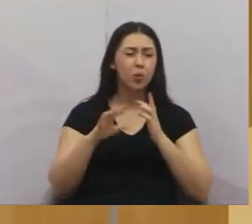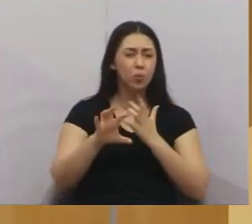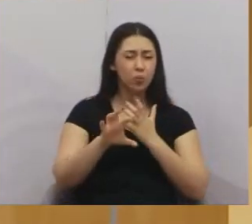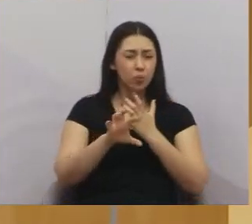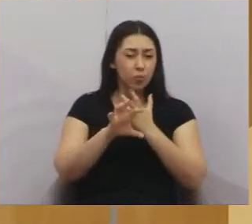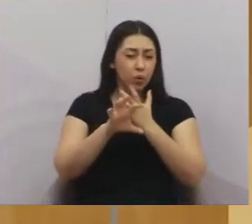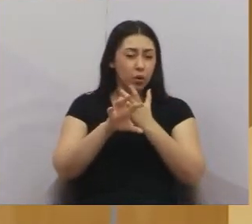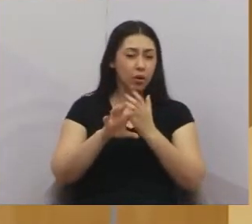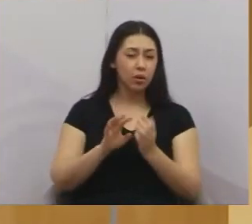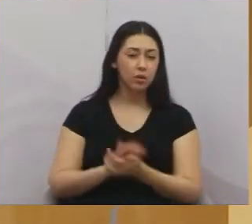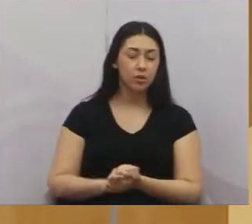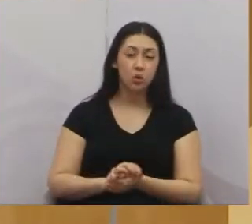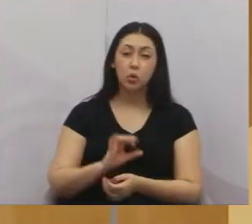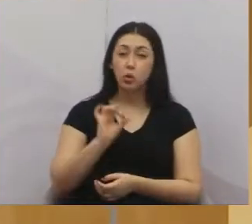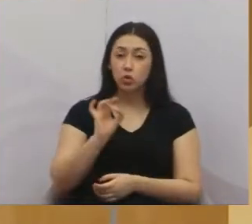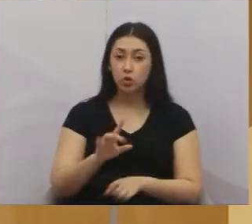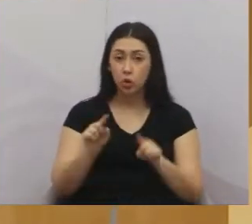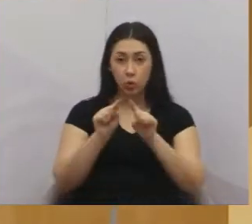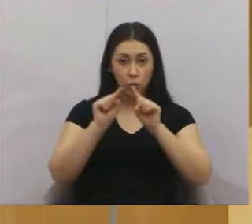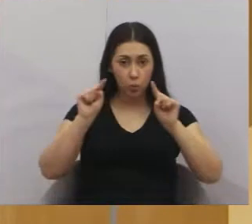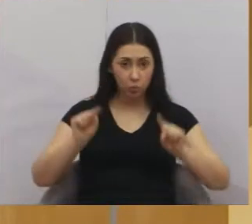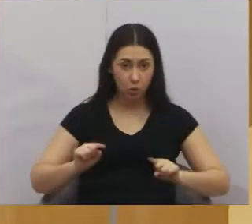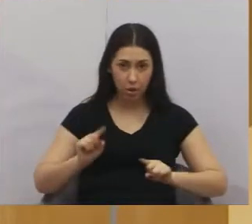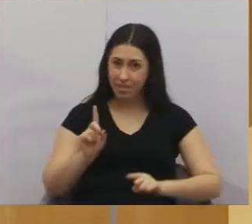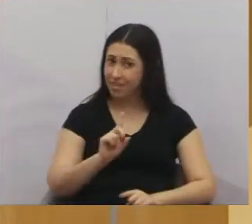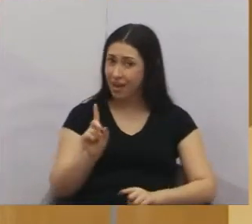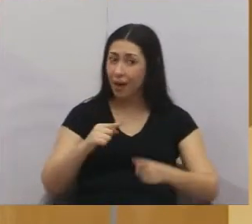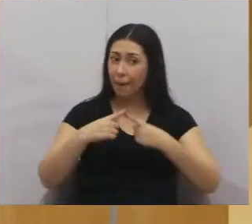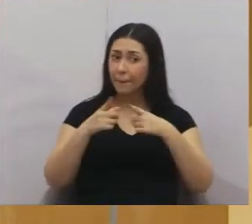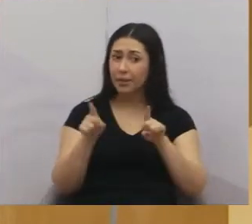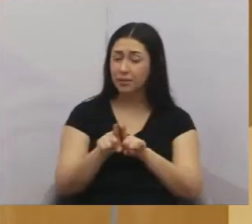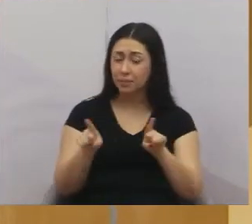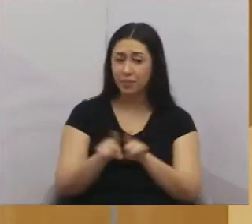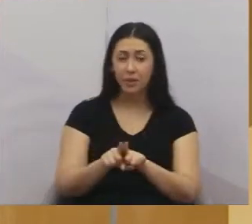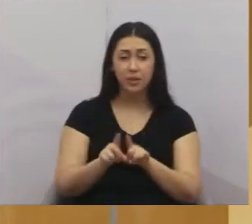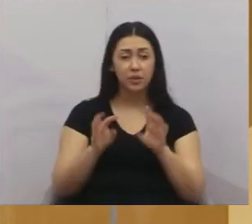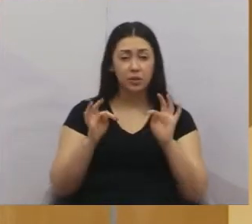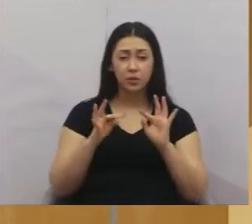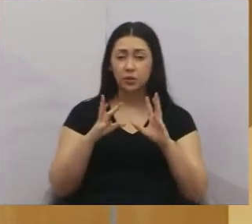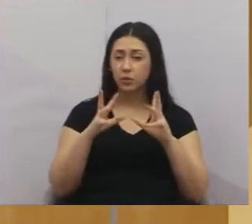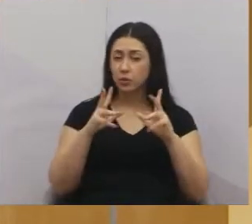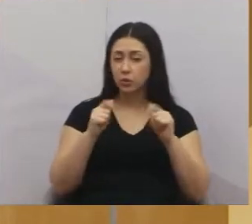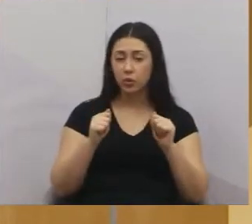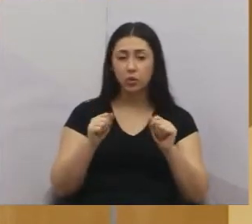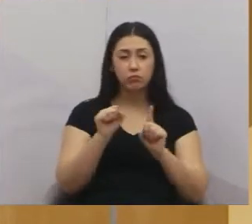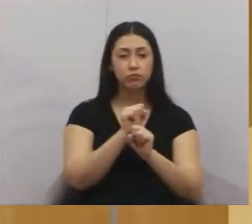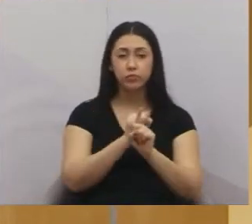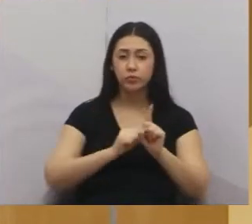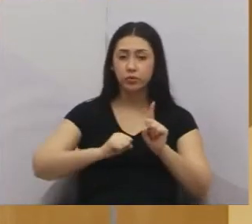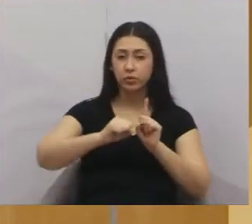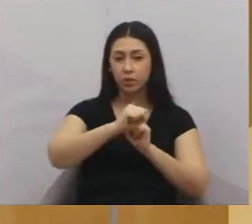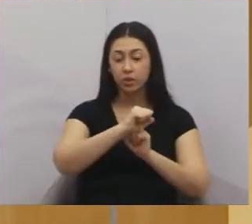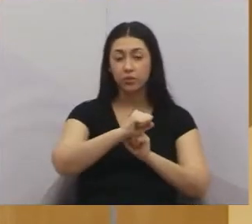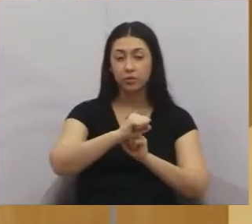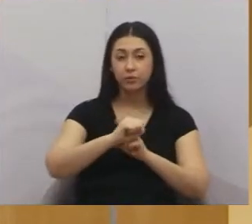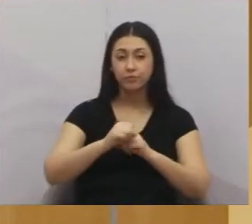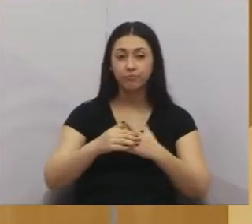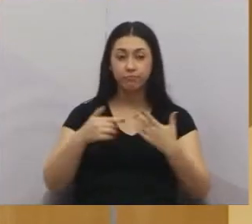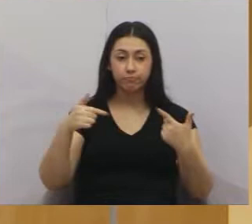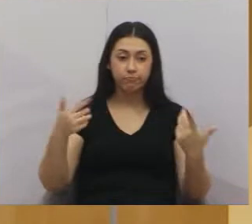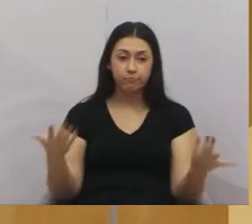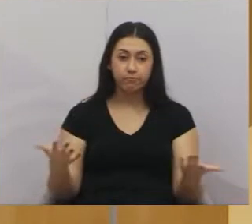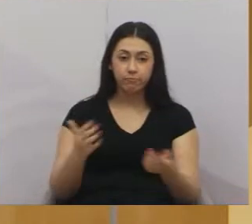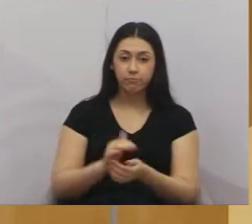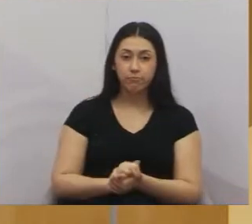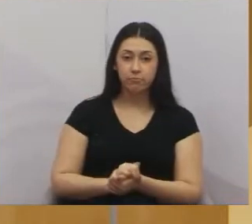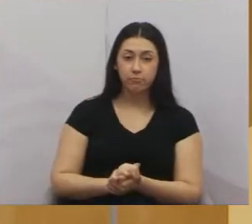somente para com os servidores públicos municipais, mas para com toda a sociedade, na área social.